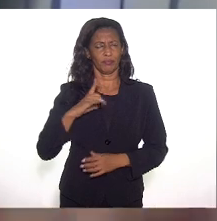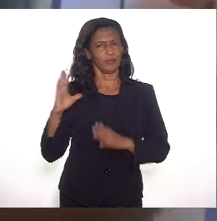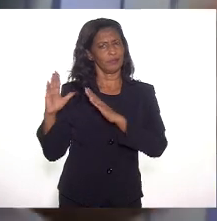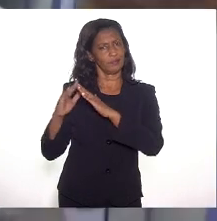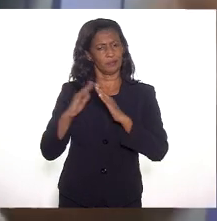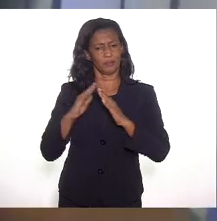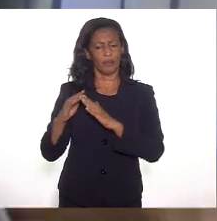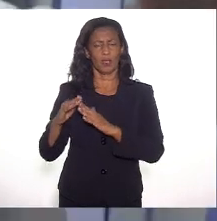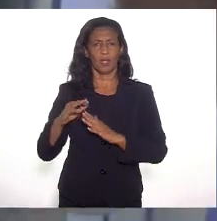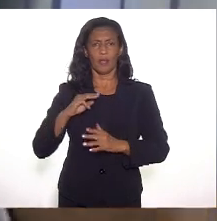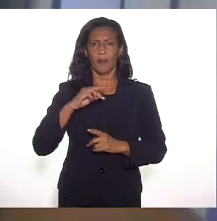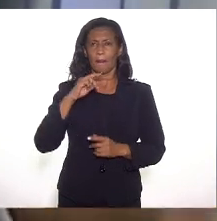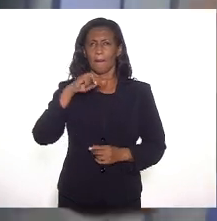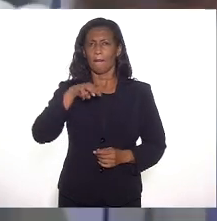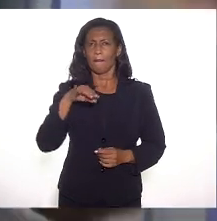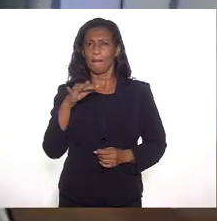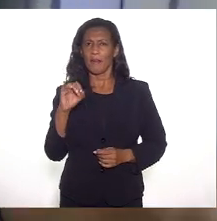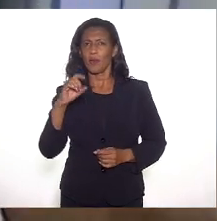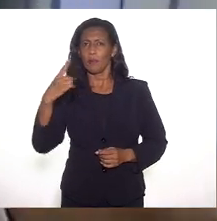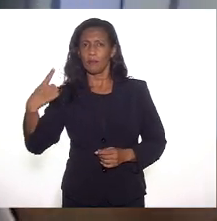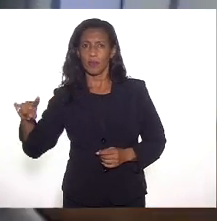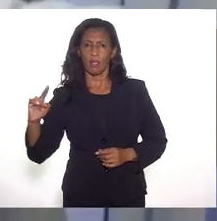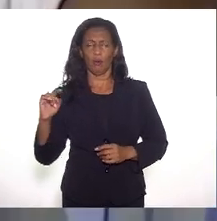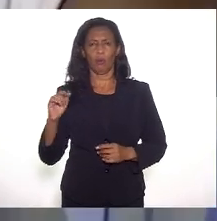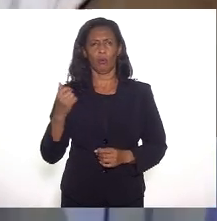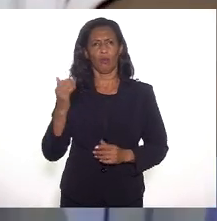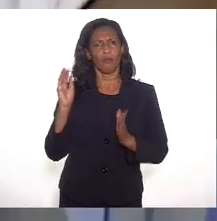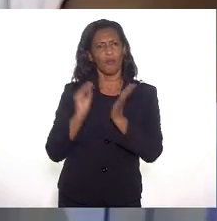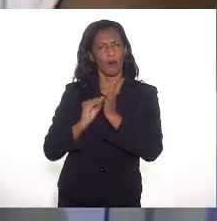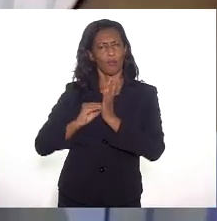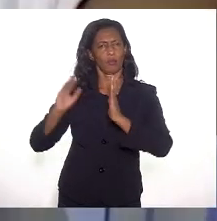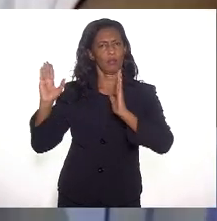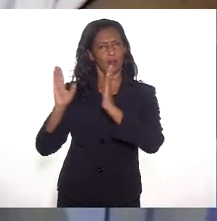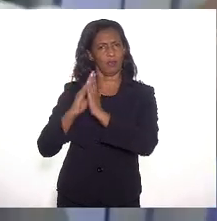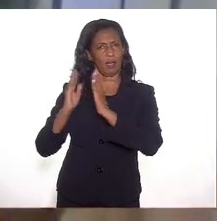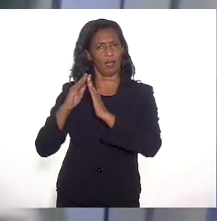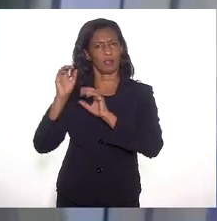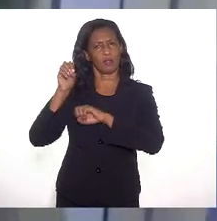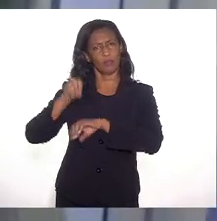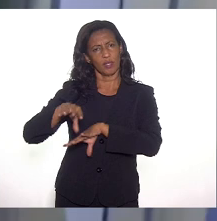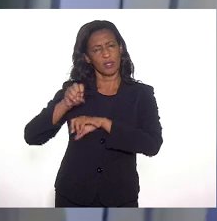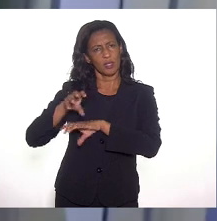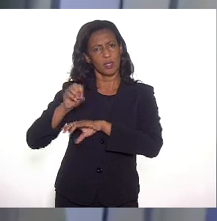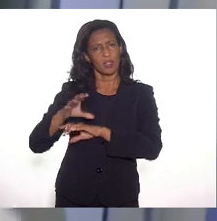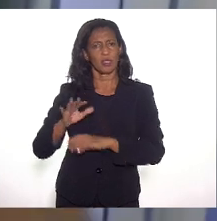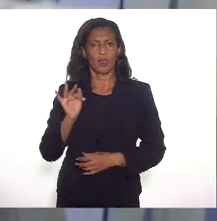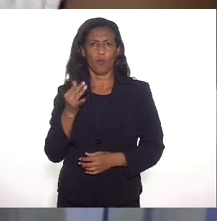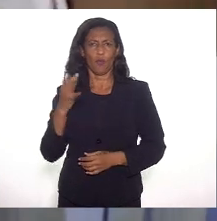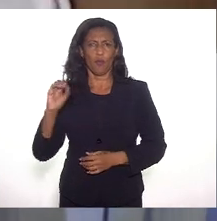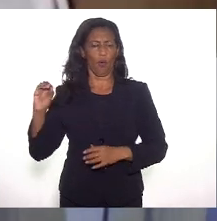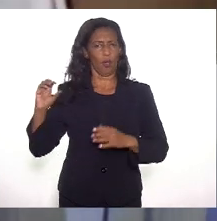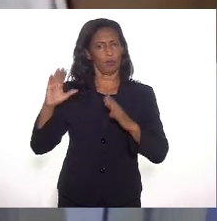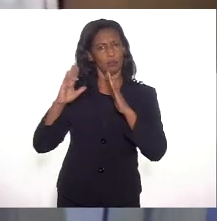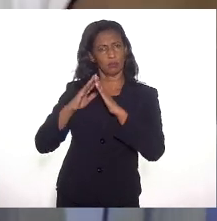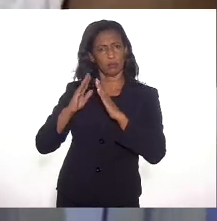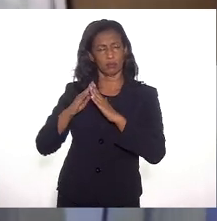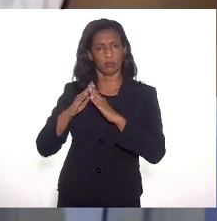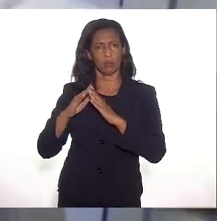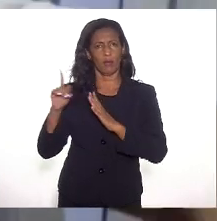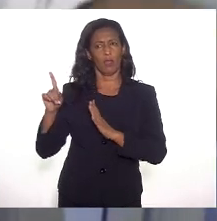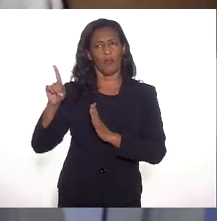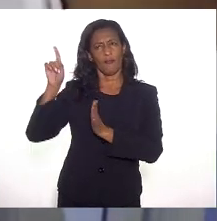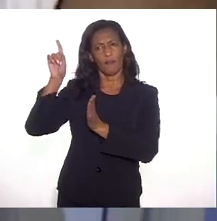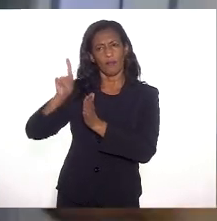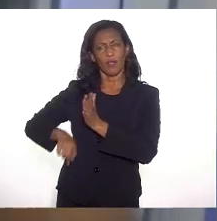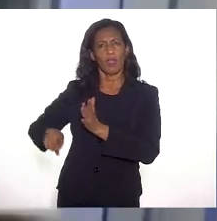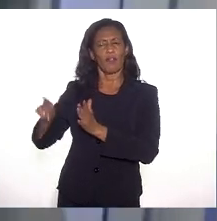moradia. 500.000 de moradias, pelo menos, é o que nos ensina o Fórum Nacional de Defesa da Habitação, que é o déficit